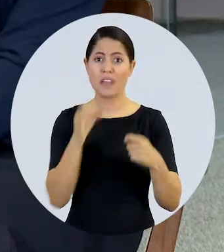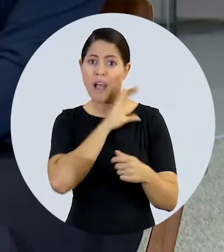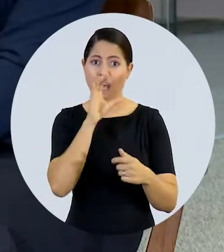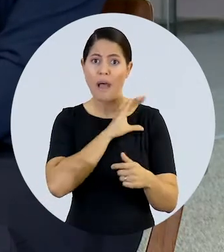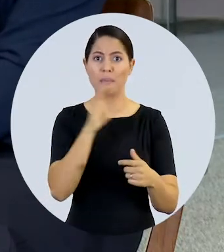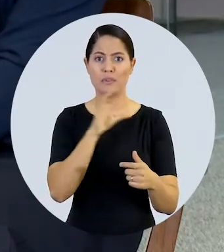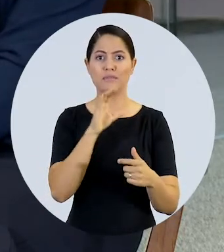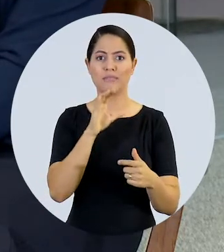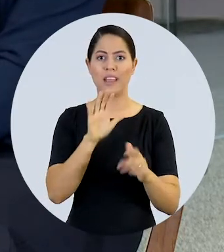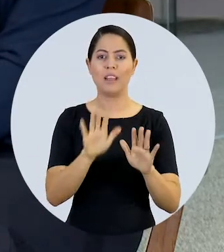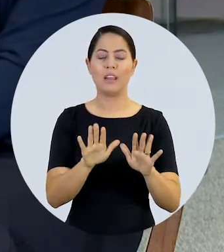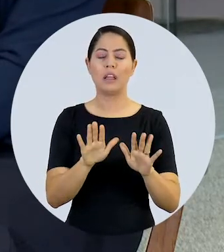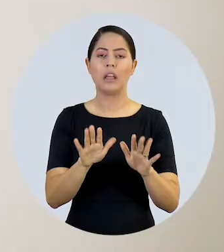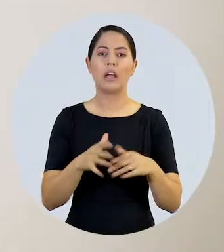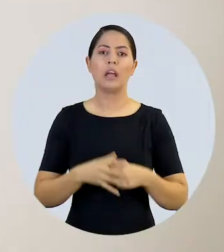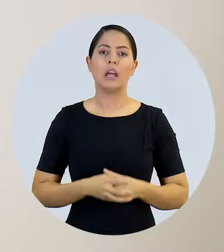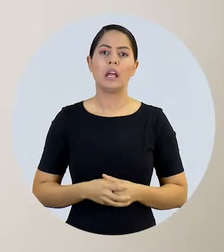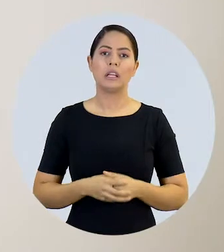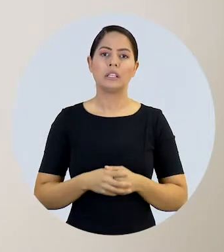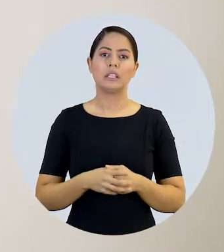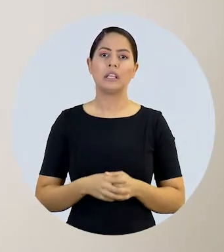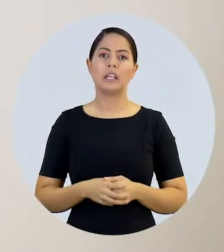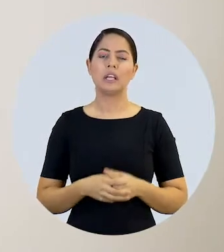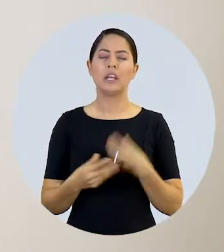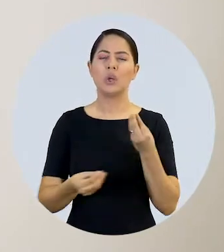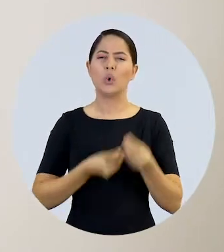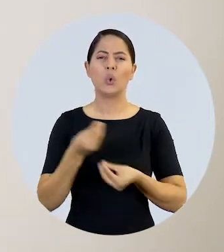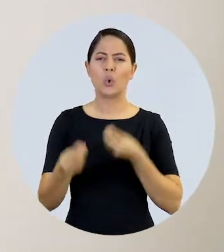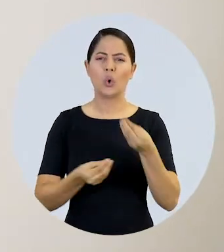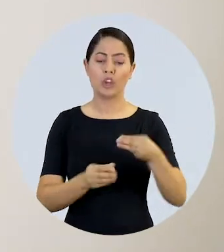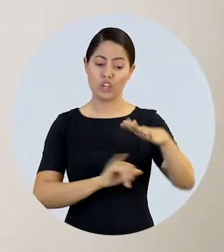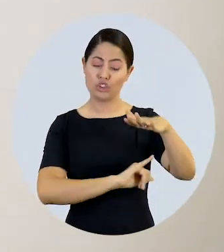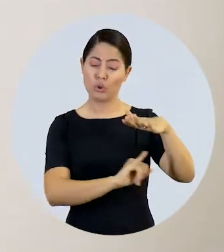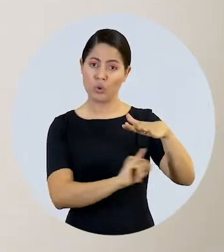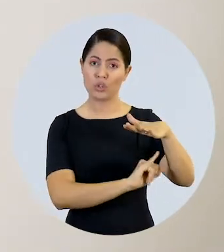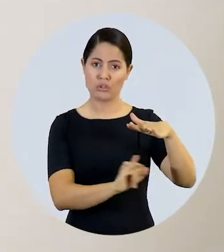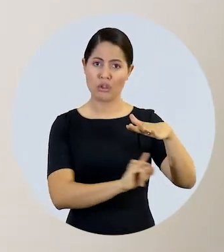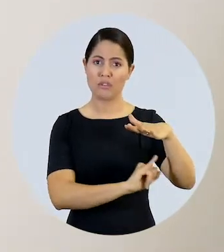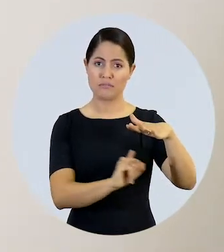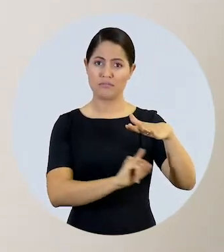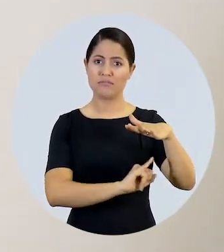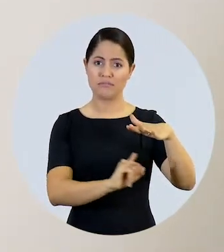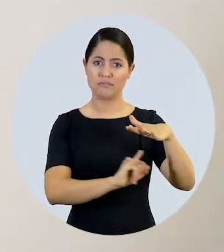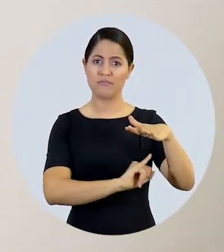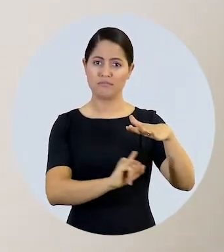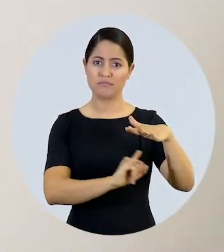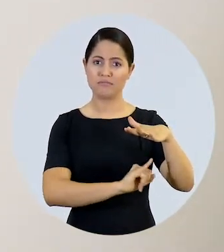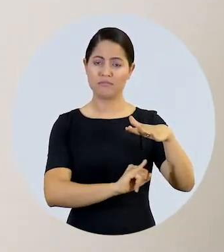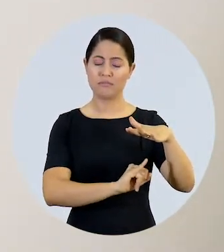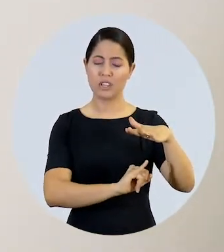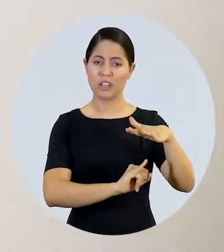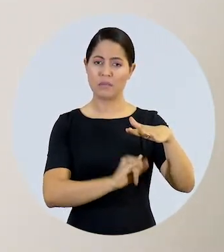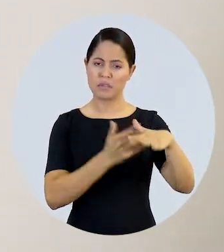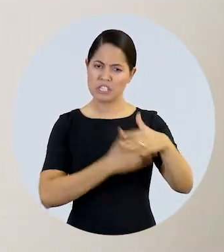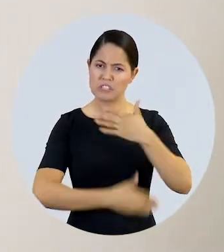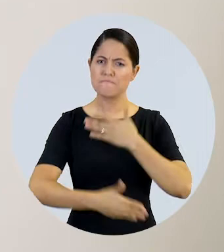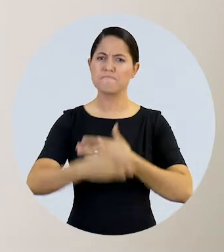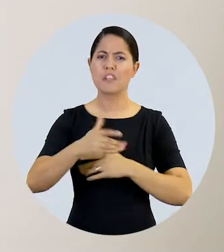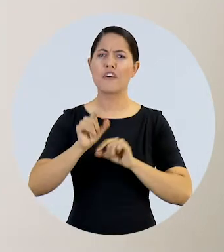correr. Agora, como eu digo, é preciso que as instituições tenham à